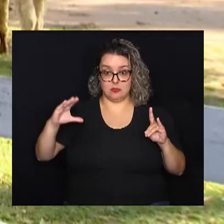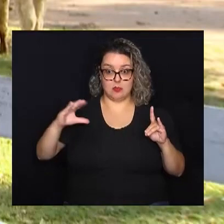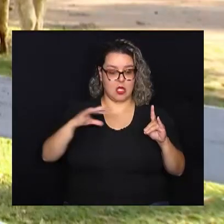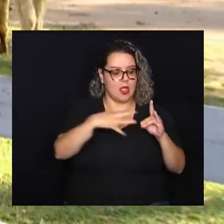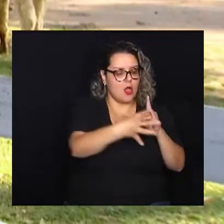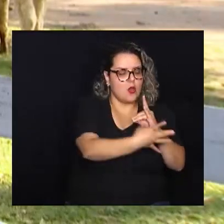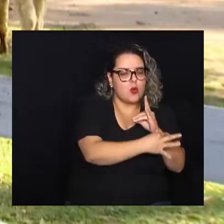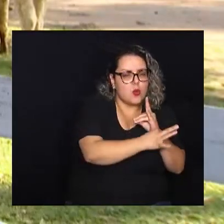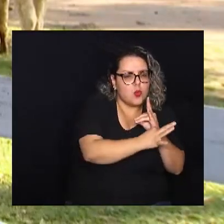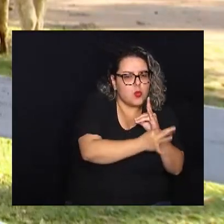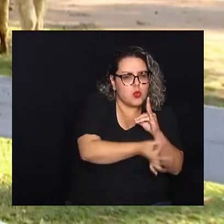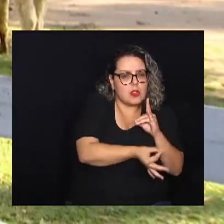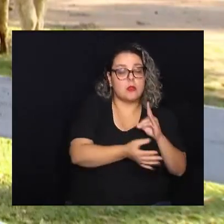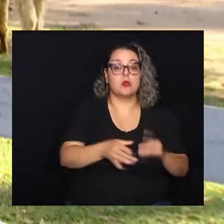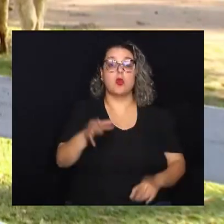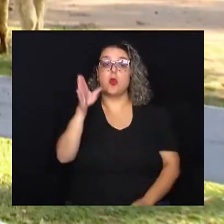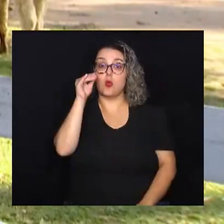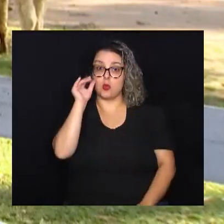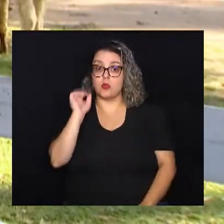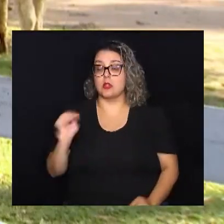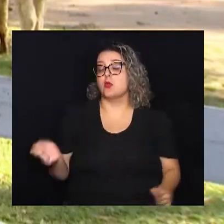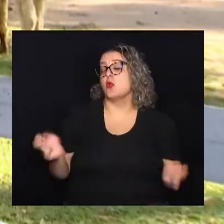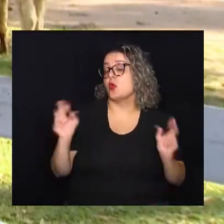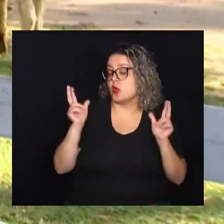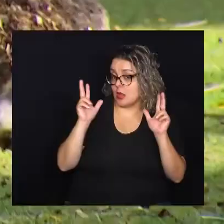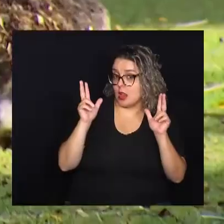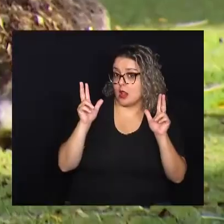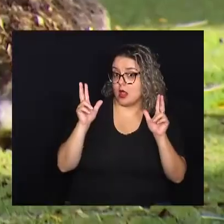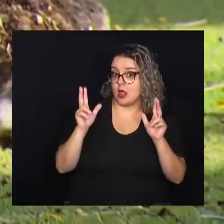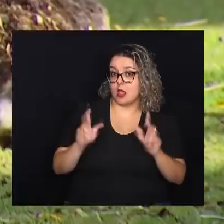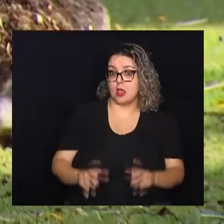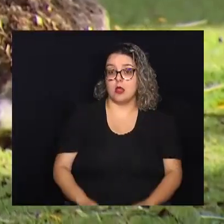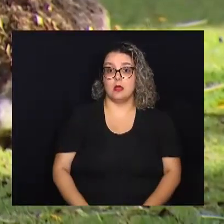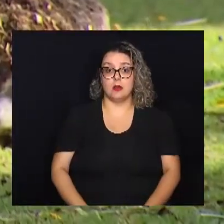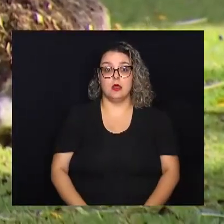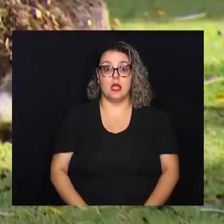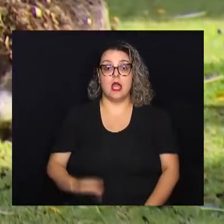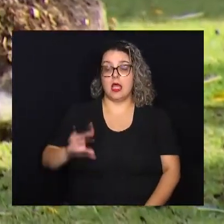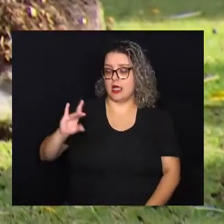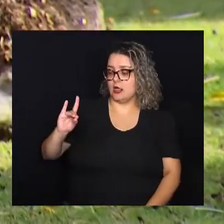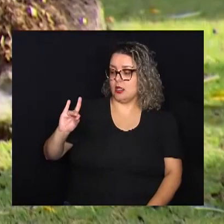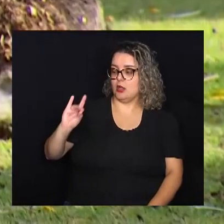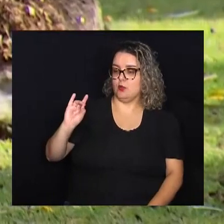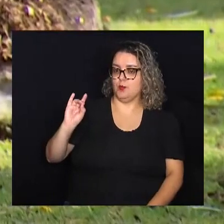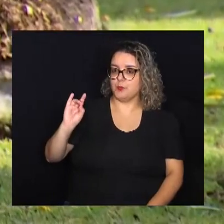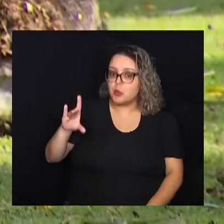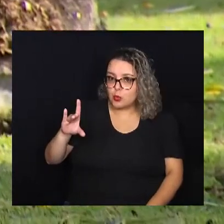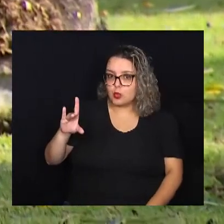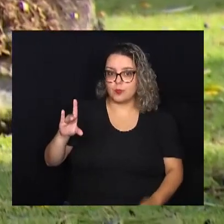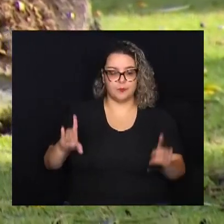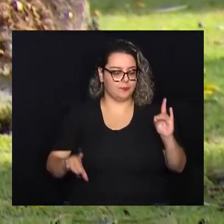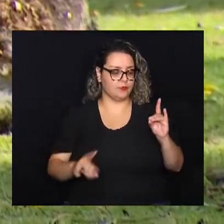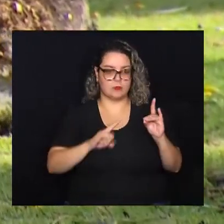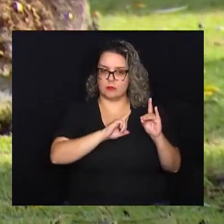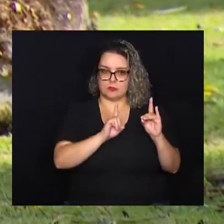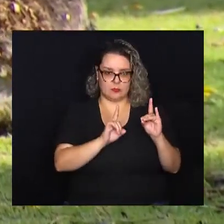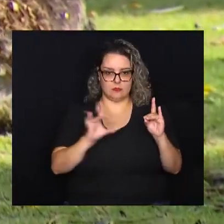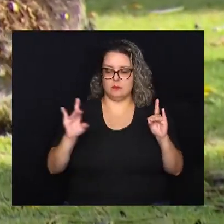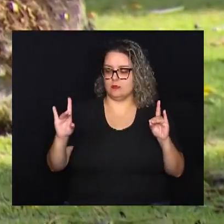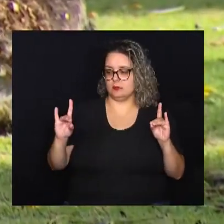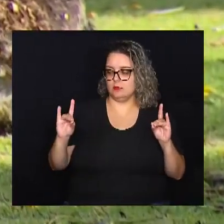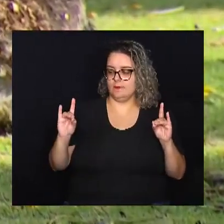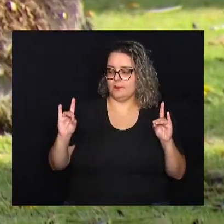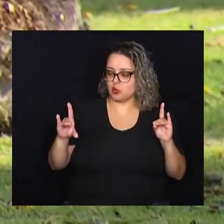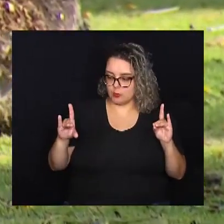fina um fato curioso que chama bastante atenção é que as lemas elas cospem já opaca não né e assim